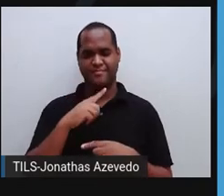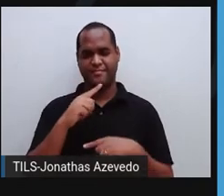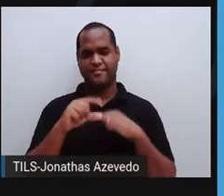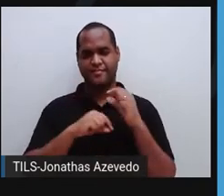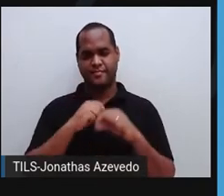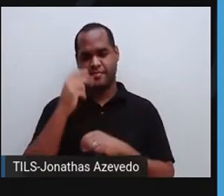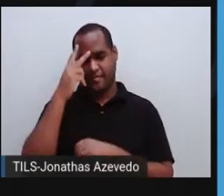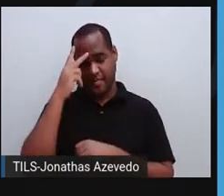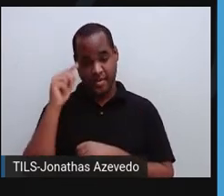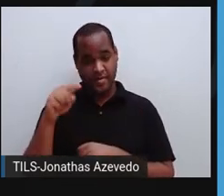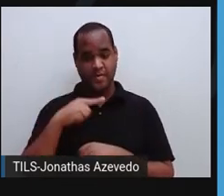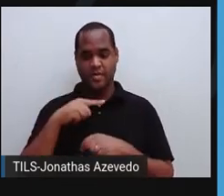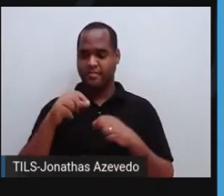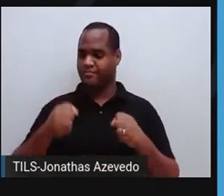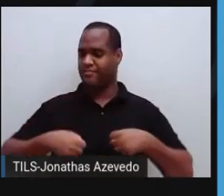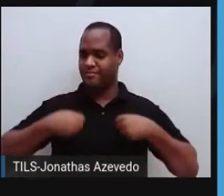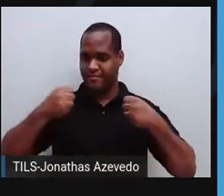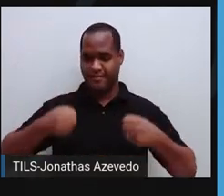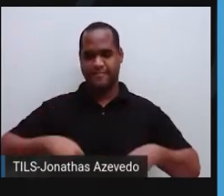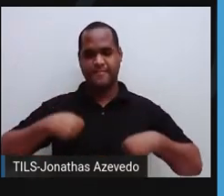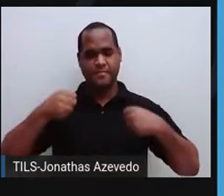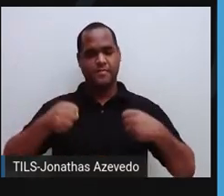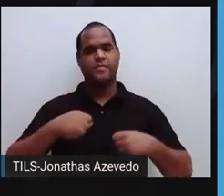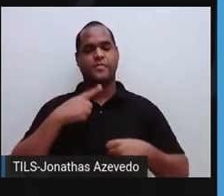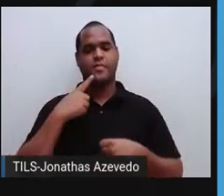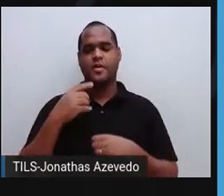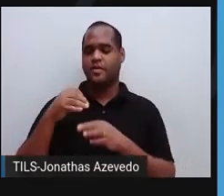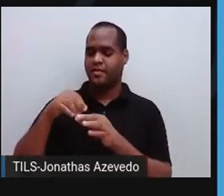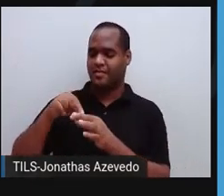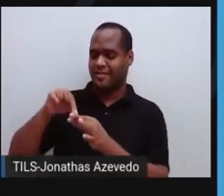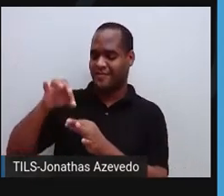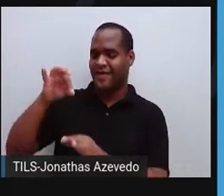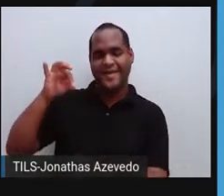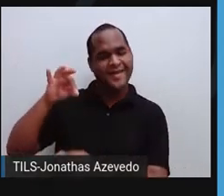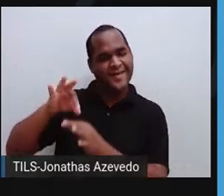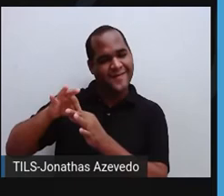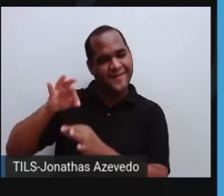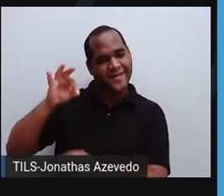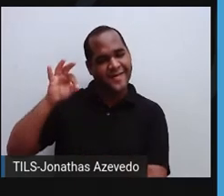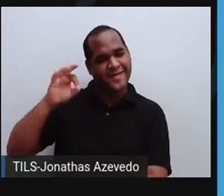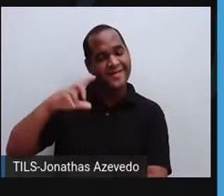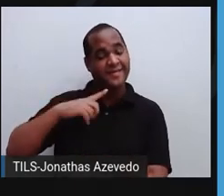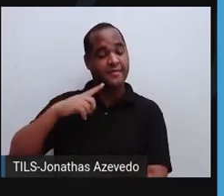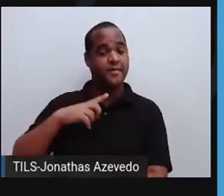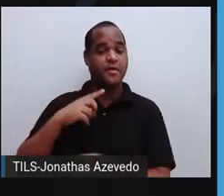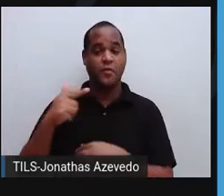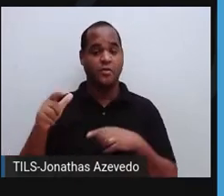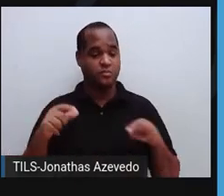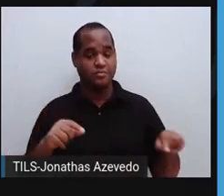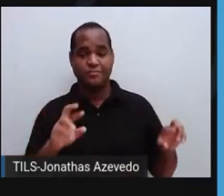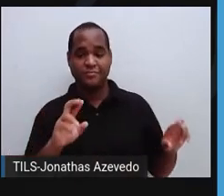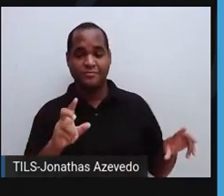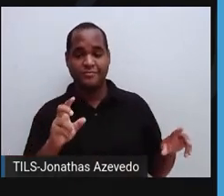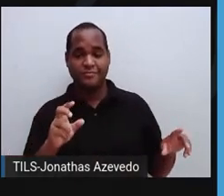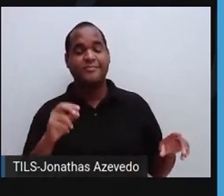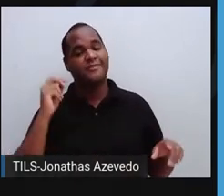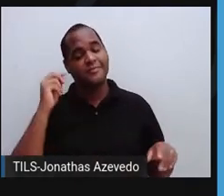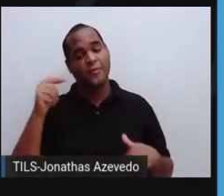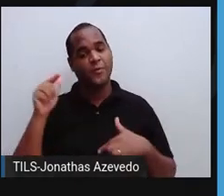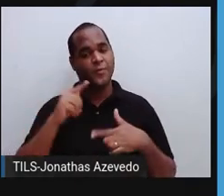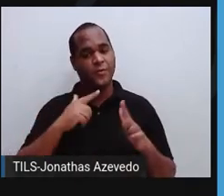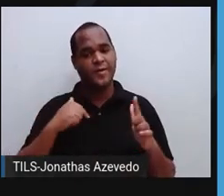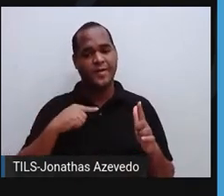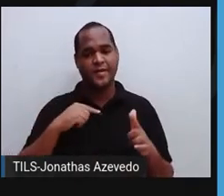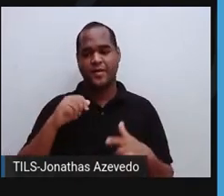muitas vezes, numa cadeira de roda, a gente, a perna dela é muito mais fina do que, por exemplo, a perna dos outros. Houve uma atrofia.